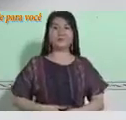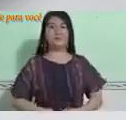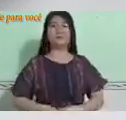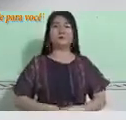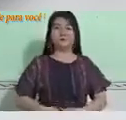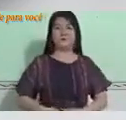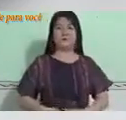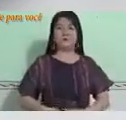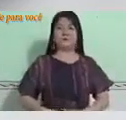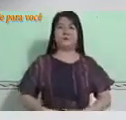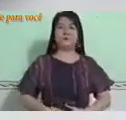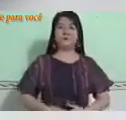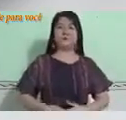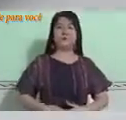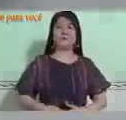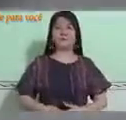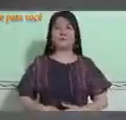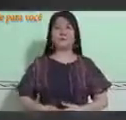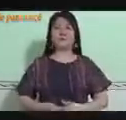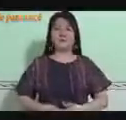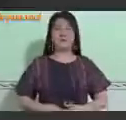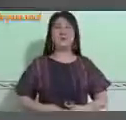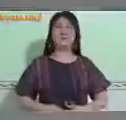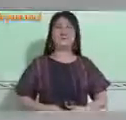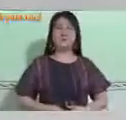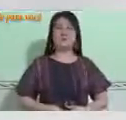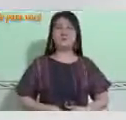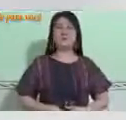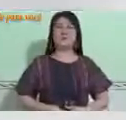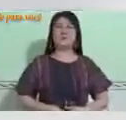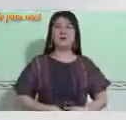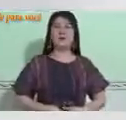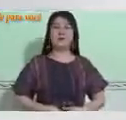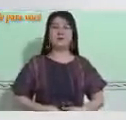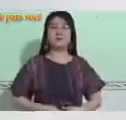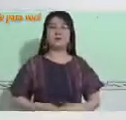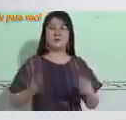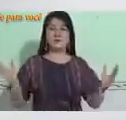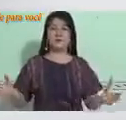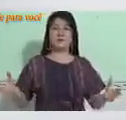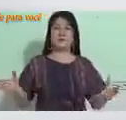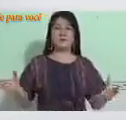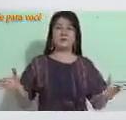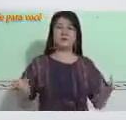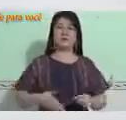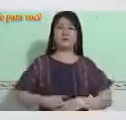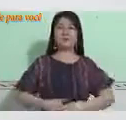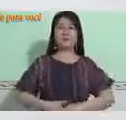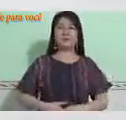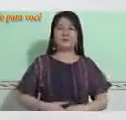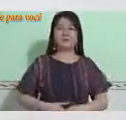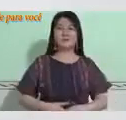O tremor deve preocupar, sendo necessário ir ao médico, quando é intenso a ponto de atrapalhar as atividades